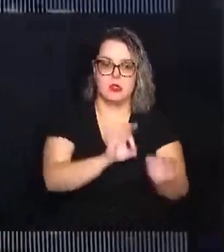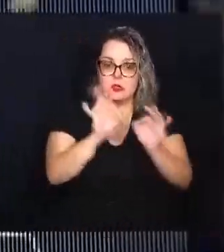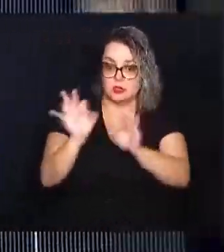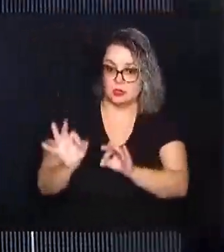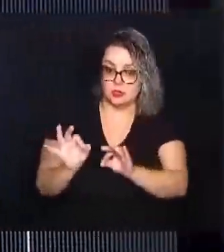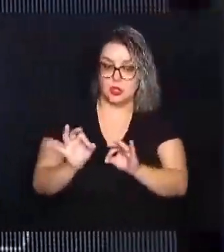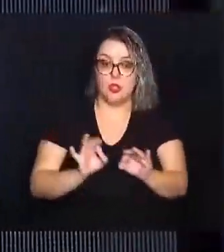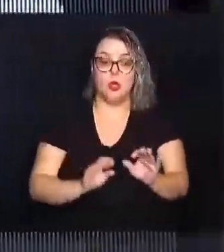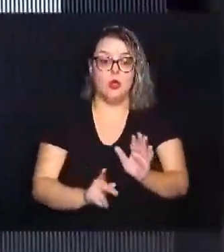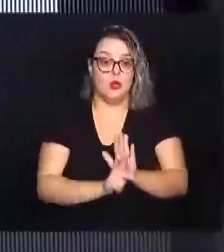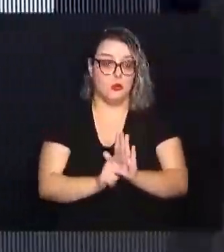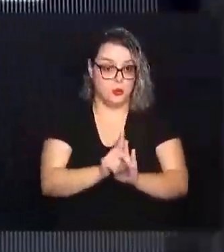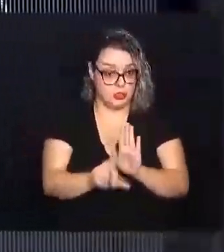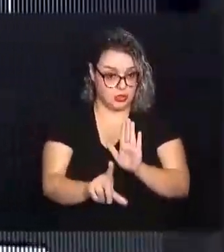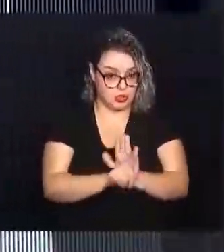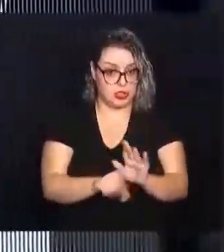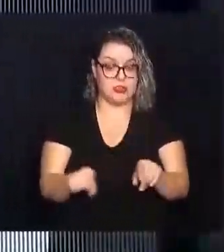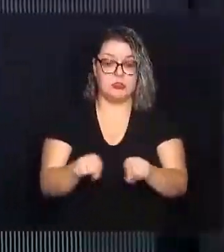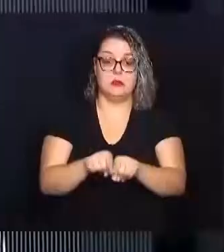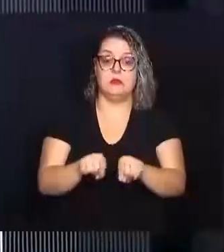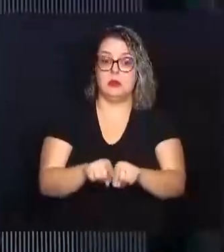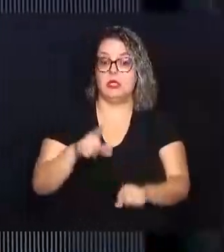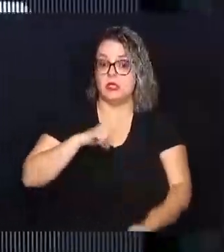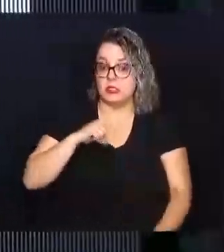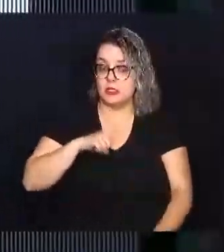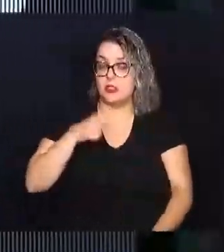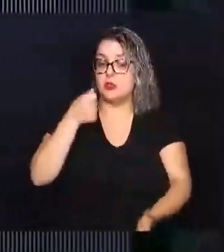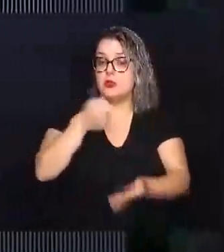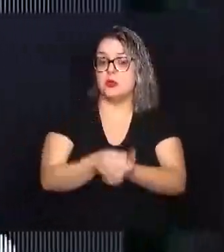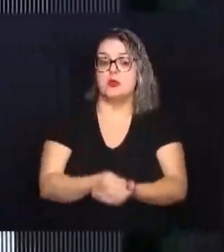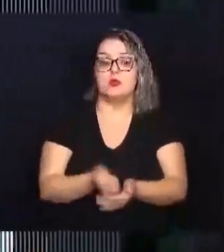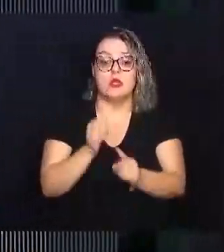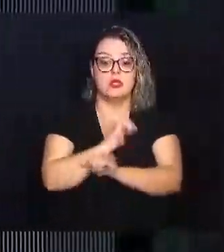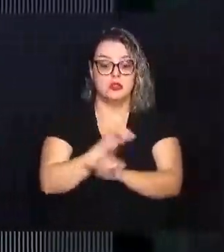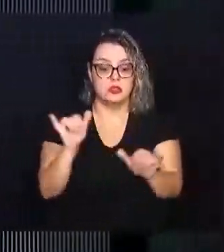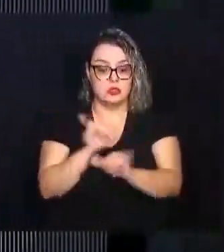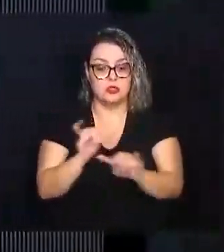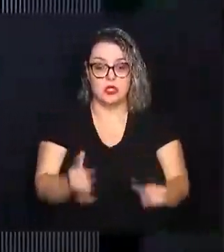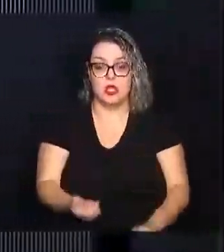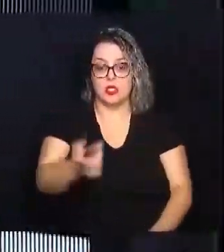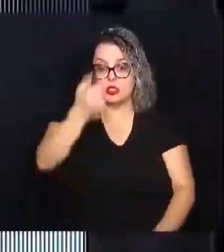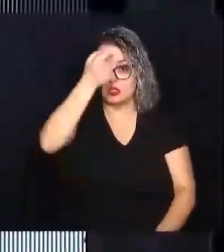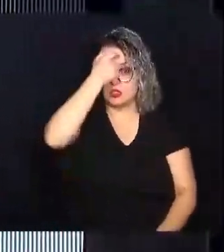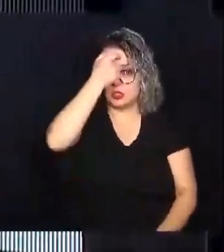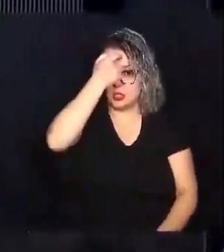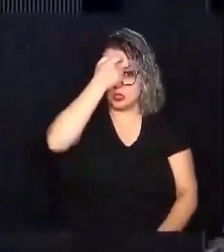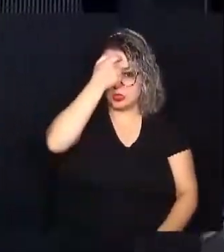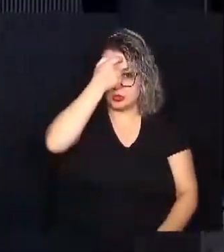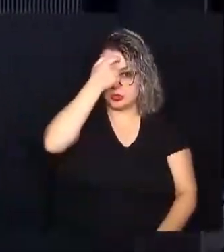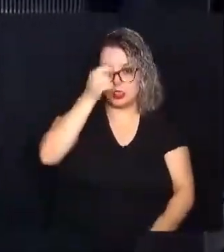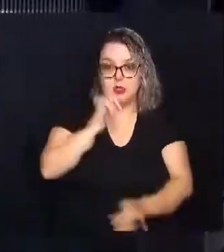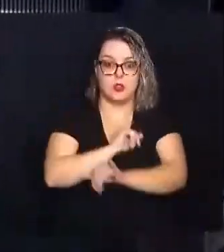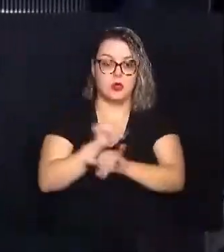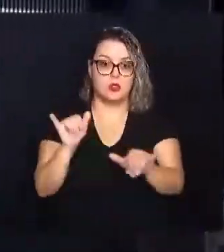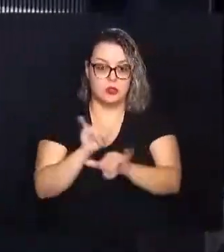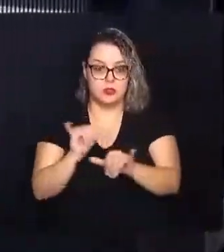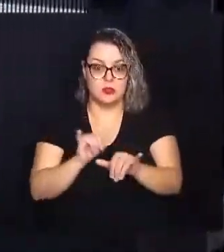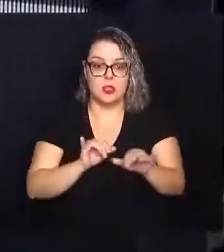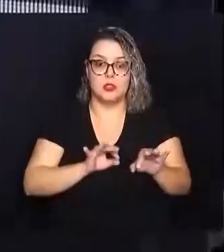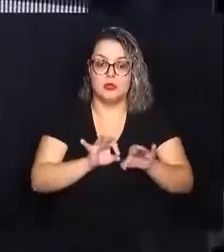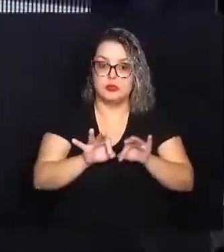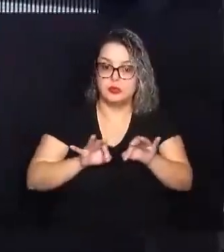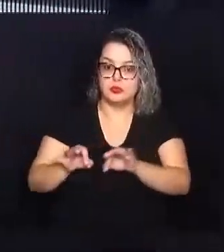O projeto de lei também prevê a realização de campanhas de conscientização e divulgação do programa